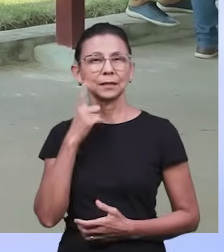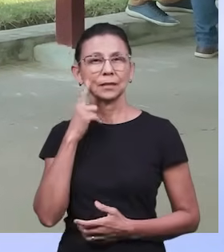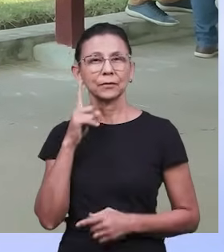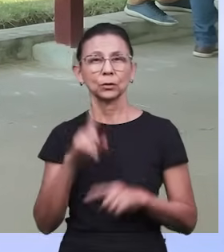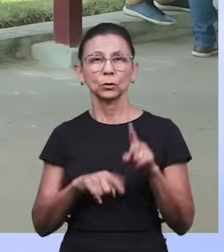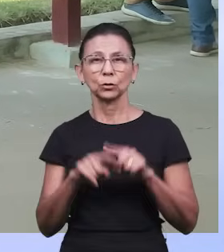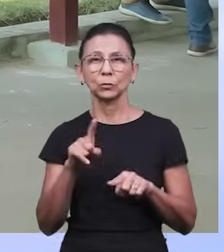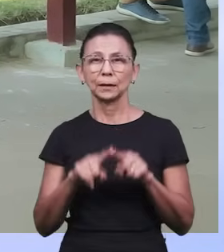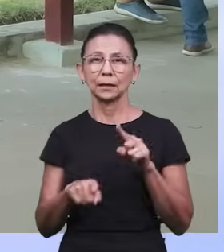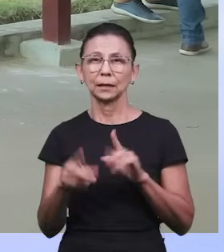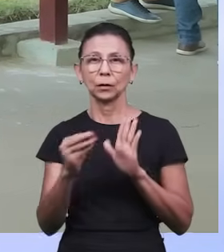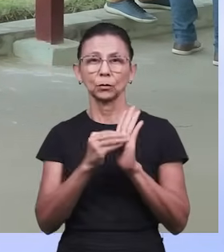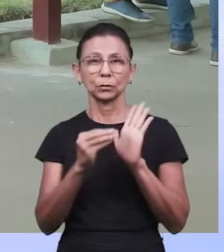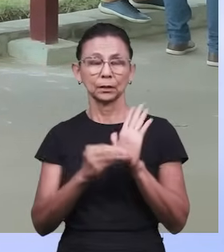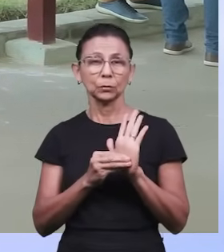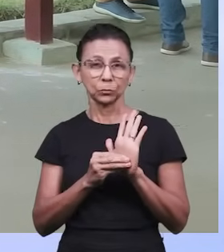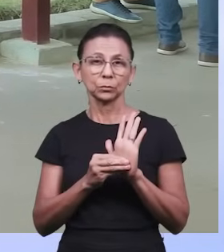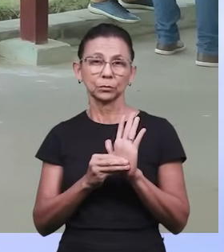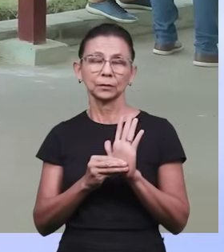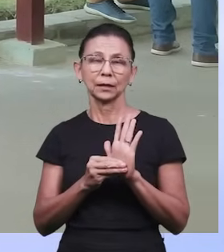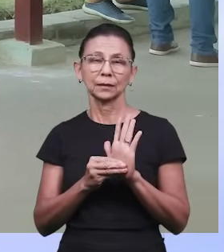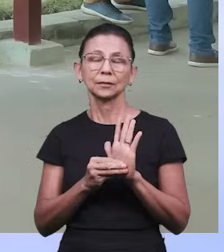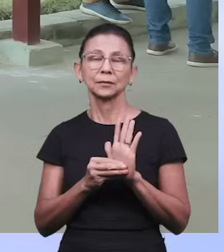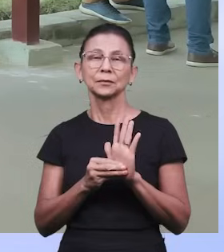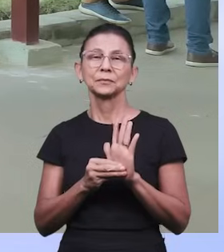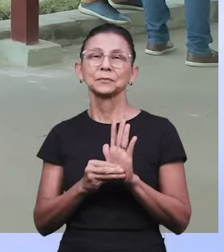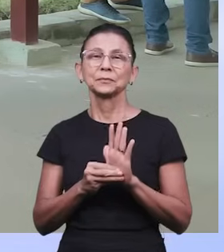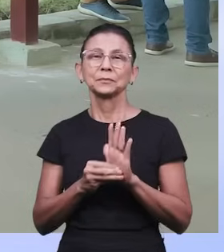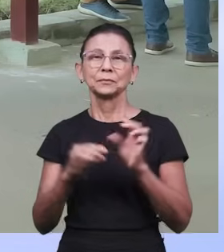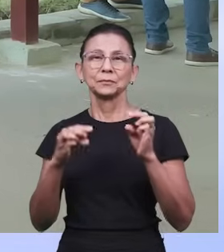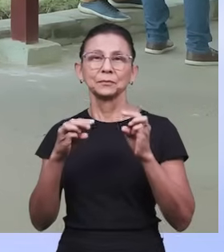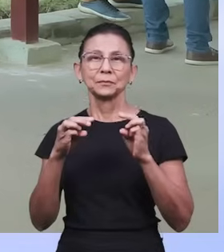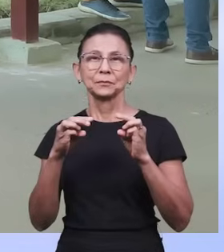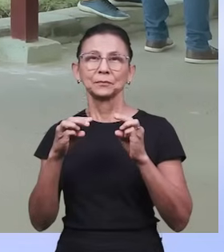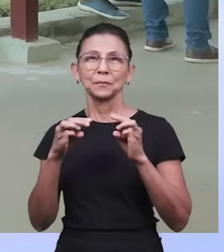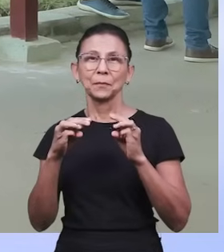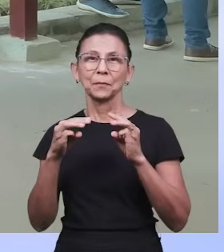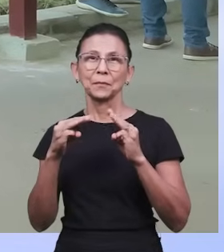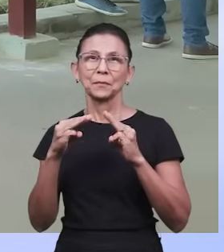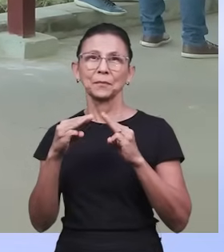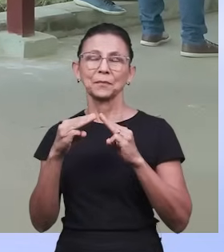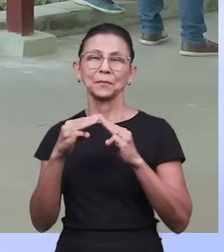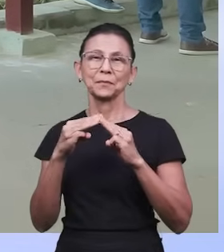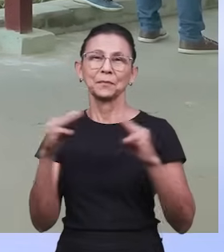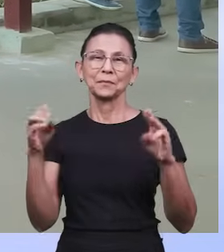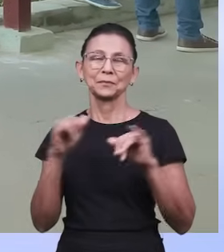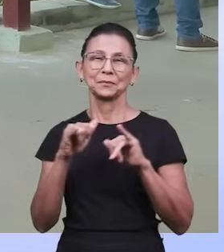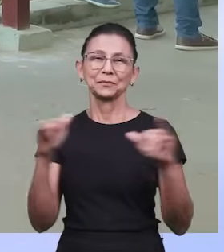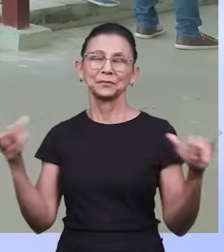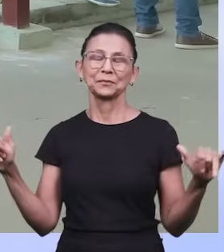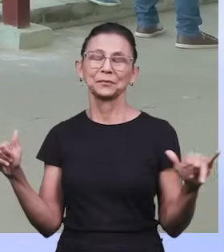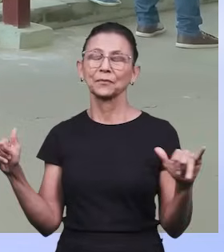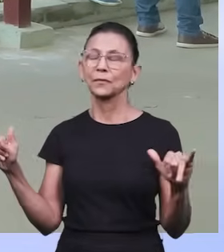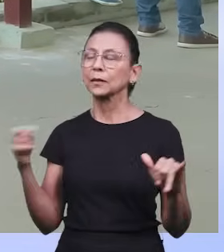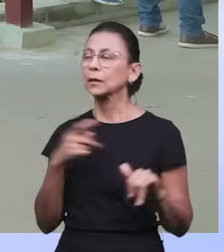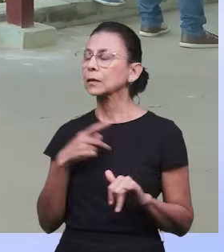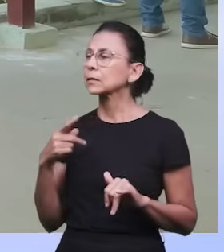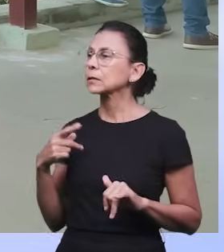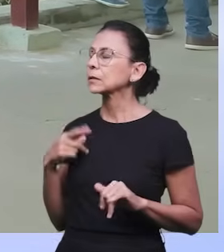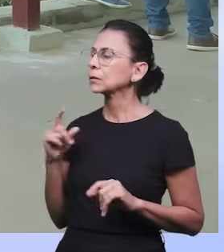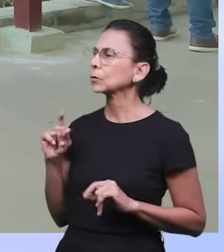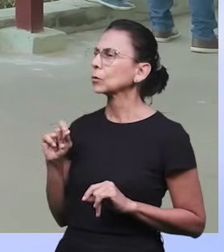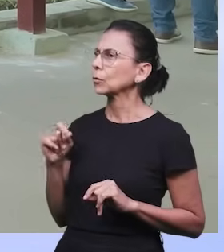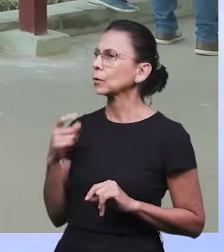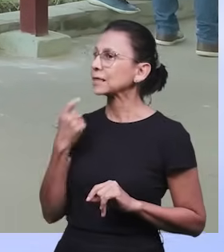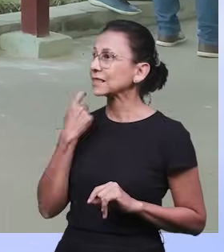Cristã Maranata fornece para vocês. E agora, o pastor Zeilton vai nos contar tudo. Pastor Zeilton, que maravilha foi essa que aconteceu